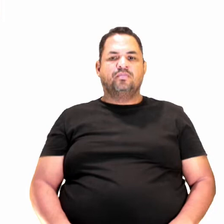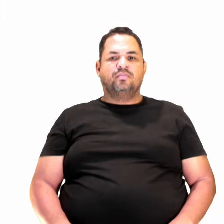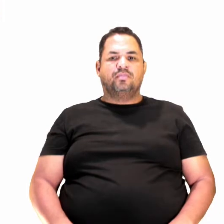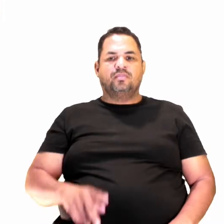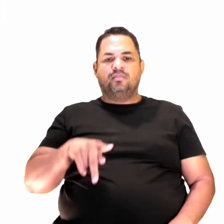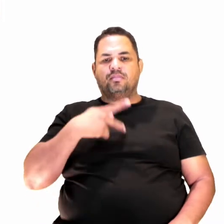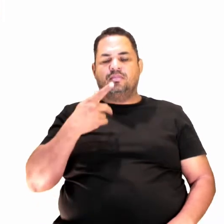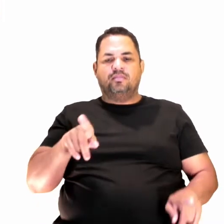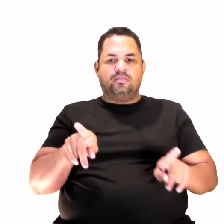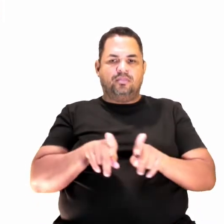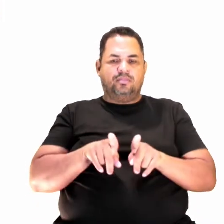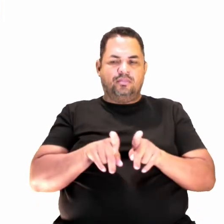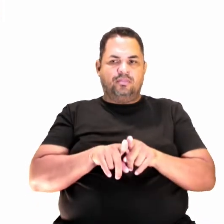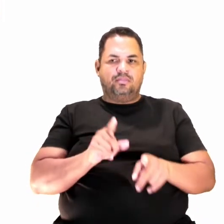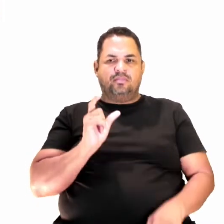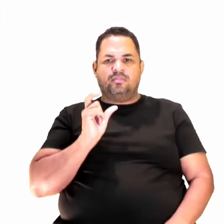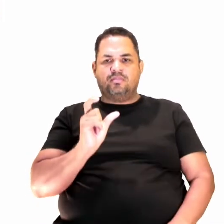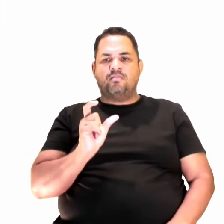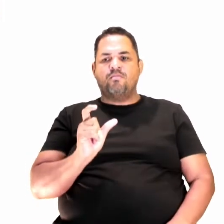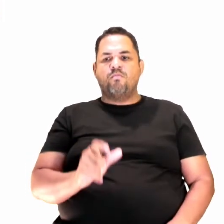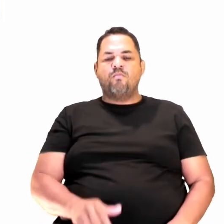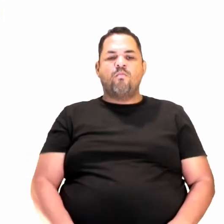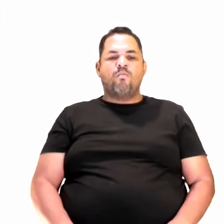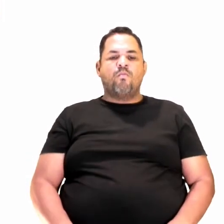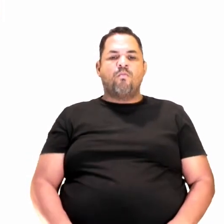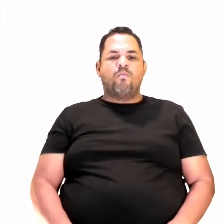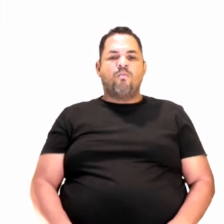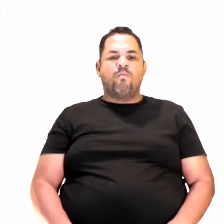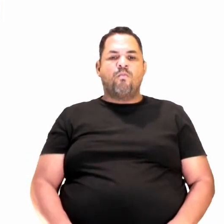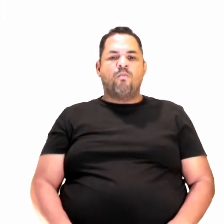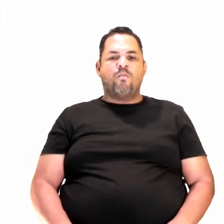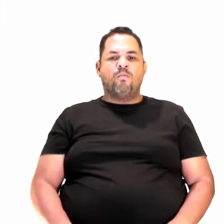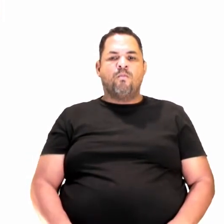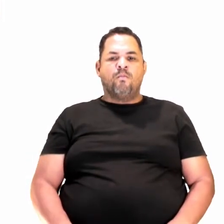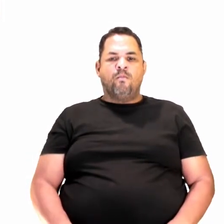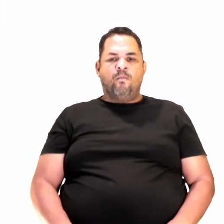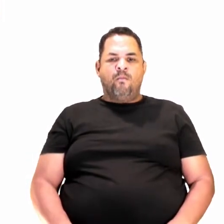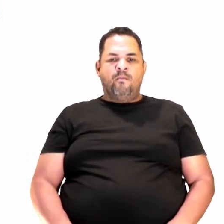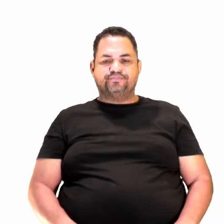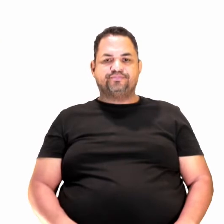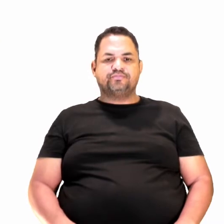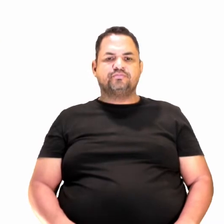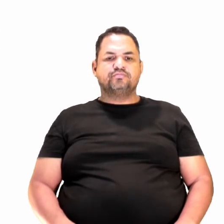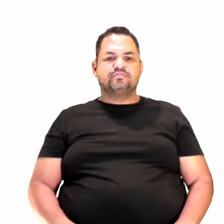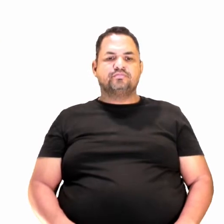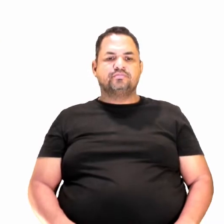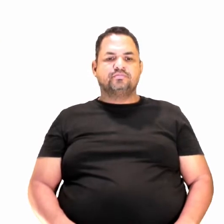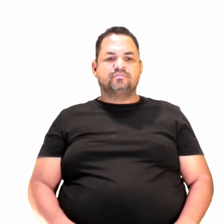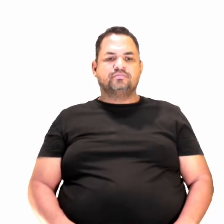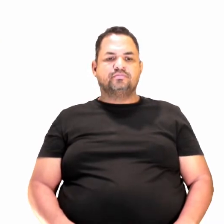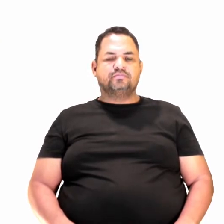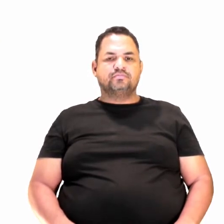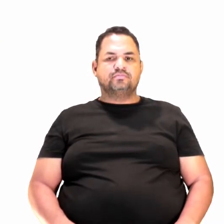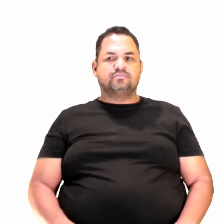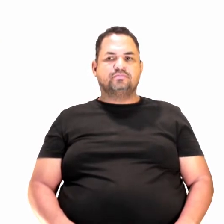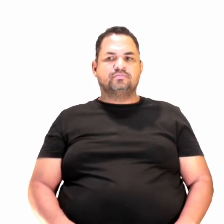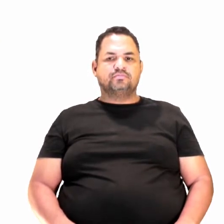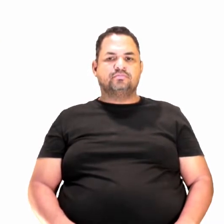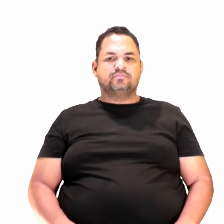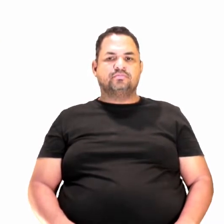comprimento no ombro, ou seja, pode ser acima do ombro, pode estar batendo no ombro, certo? E o short, que é o